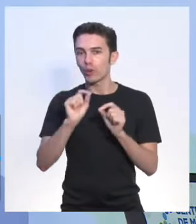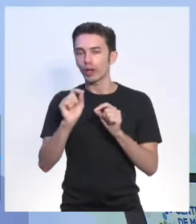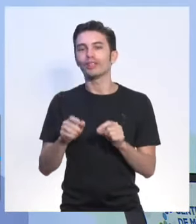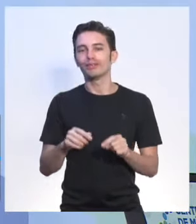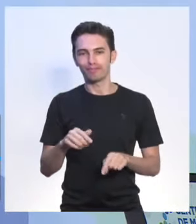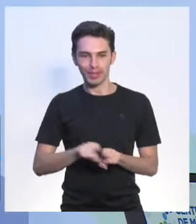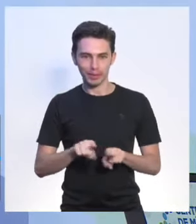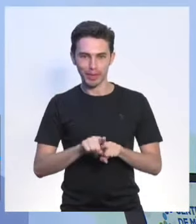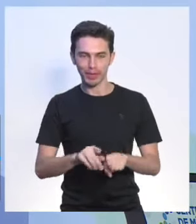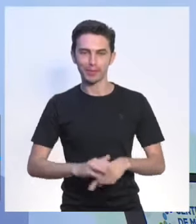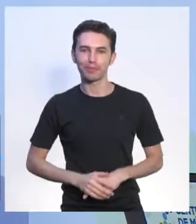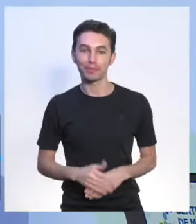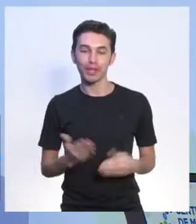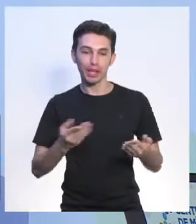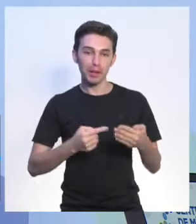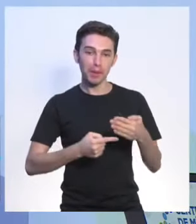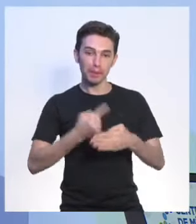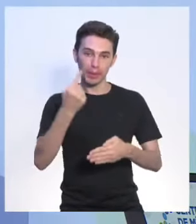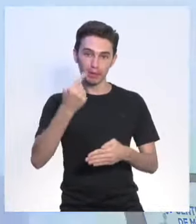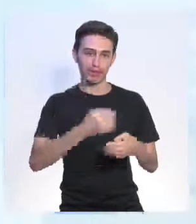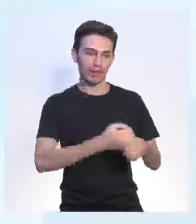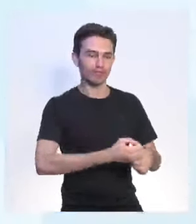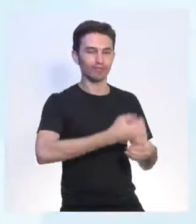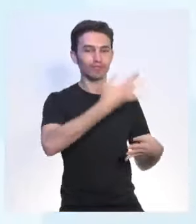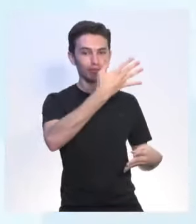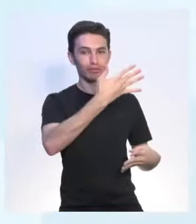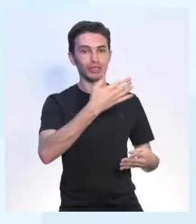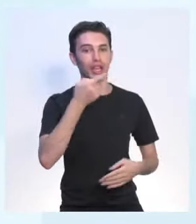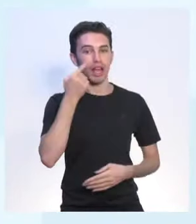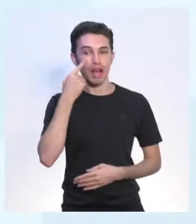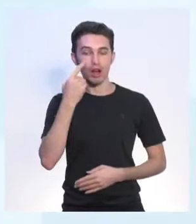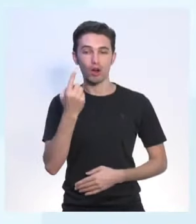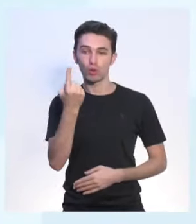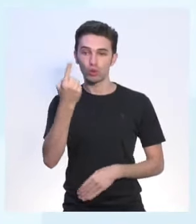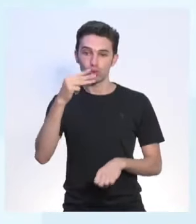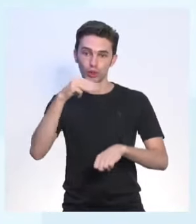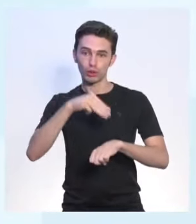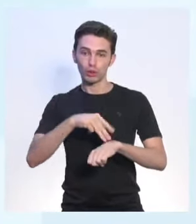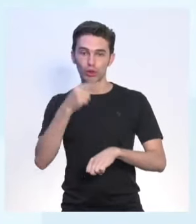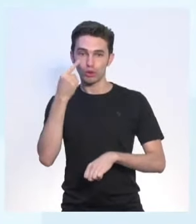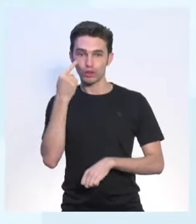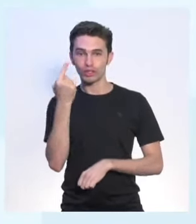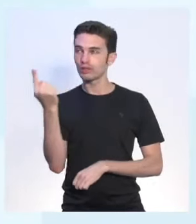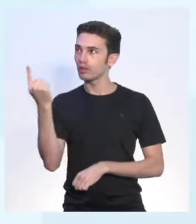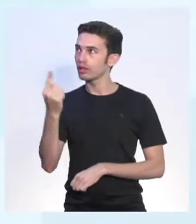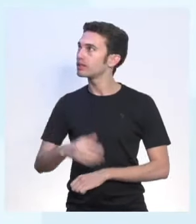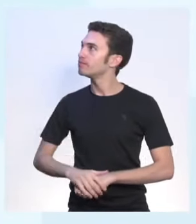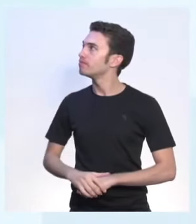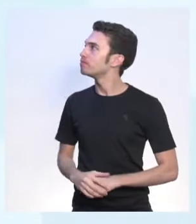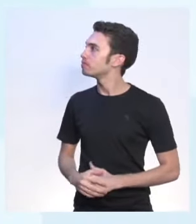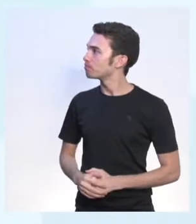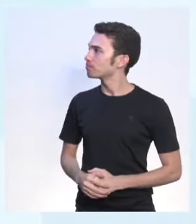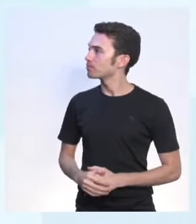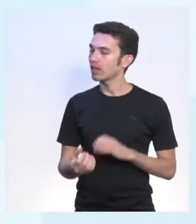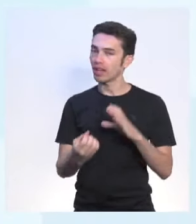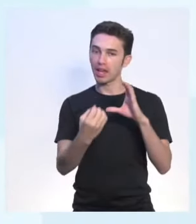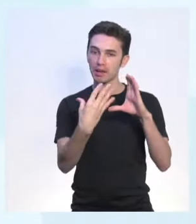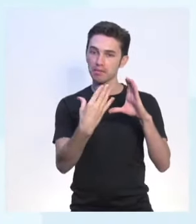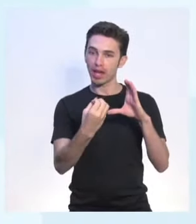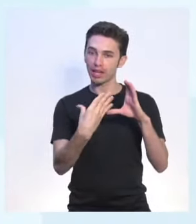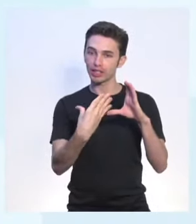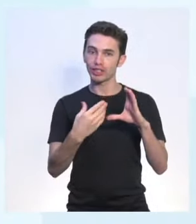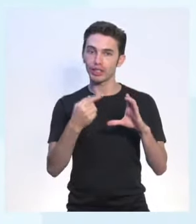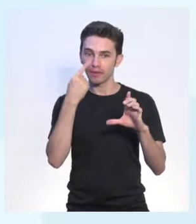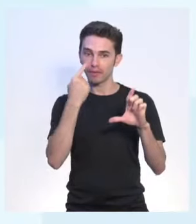aqui com a primeira interação. O chat vai abrir agora por um minuto e vocês vão olhar para essa imagem. And